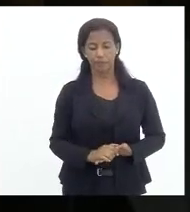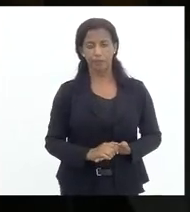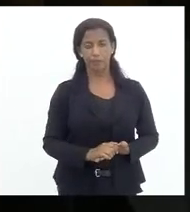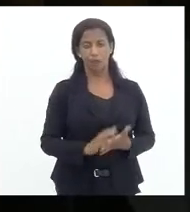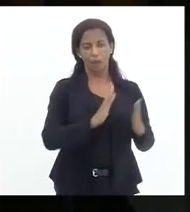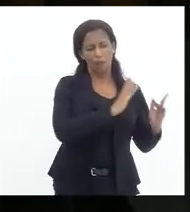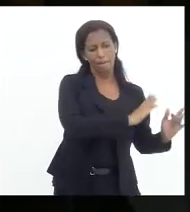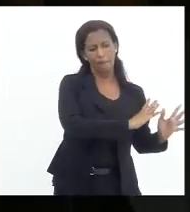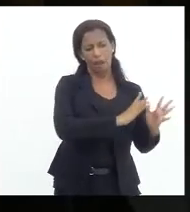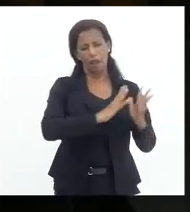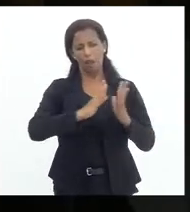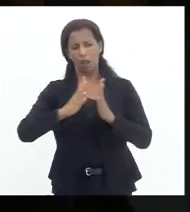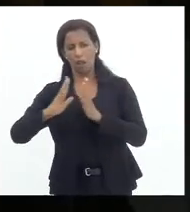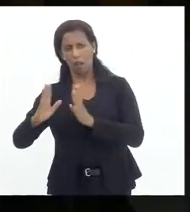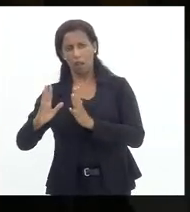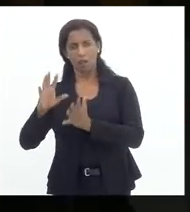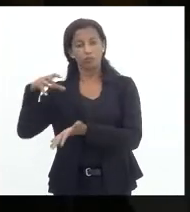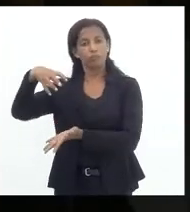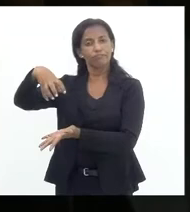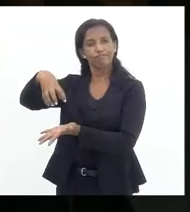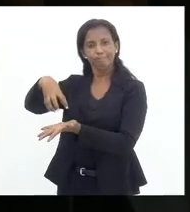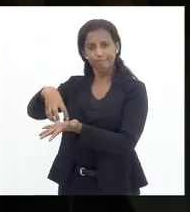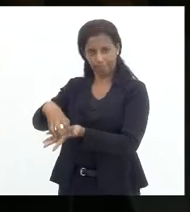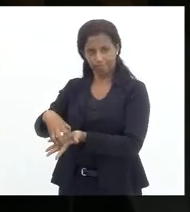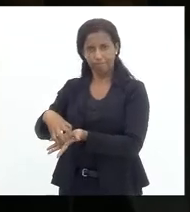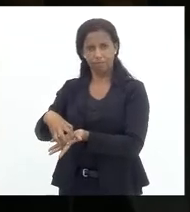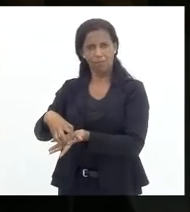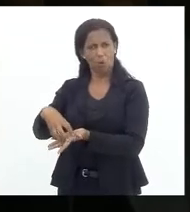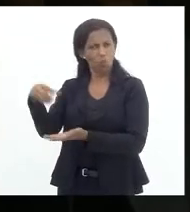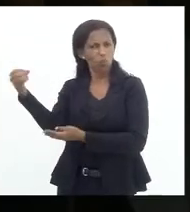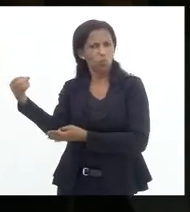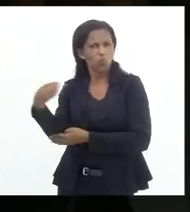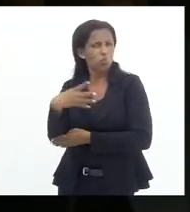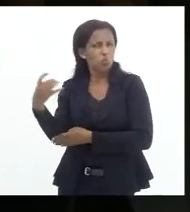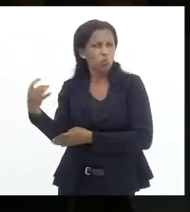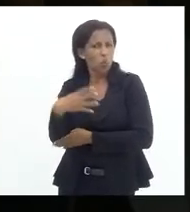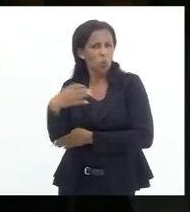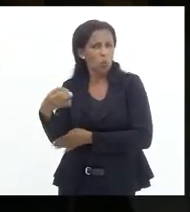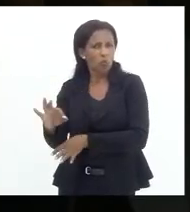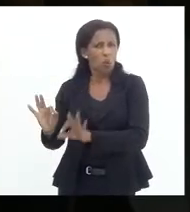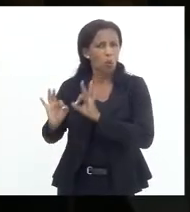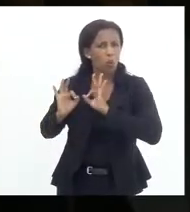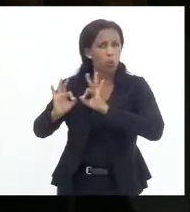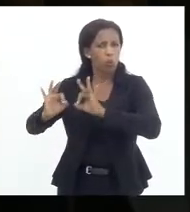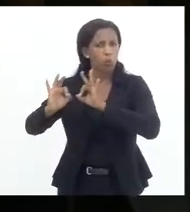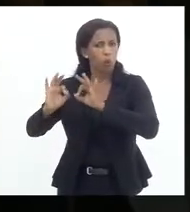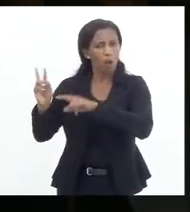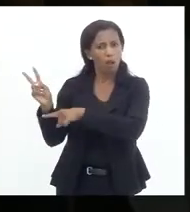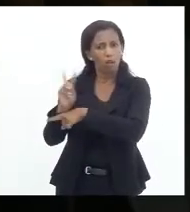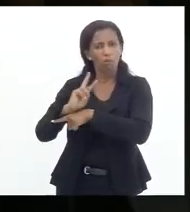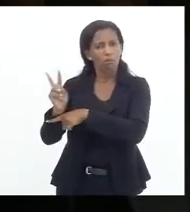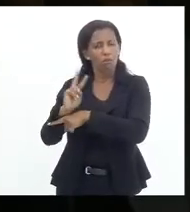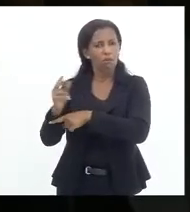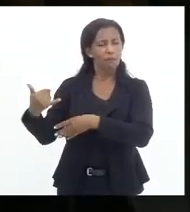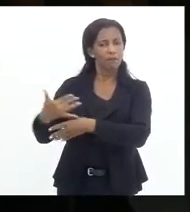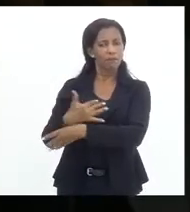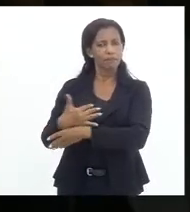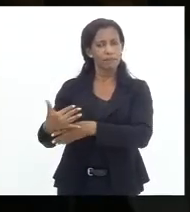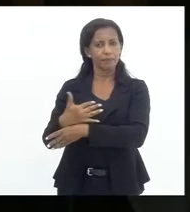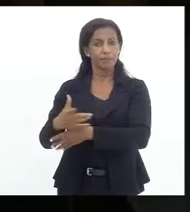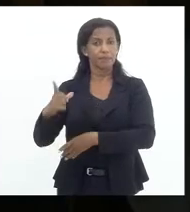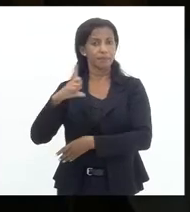pela construção de um centro Ultra moderno de monitoramento da cidade que tem